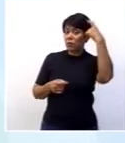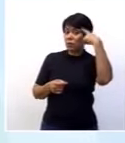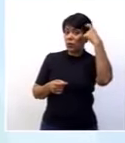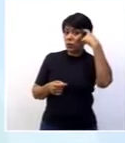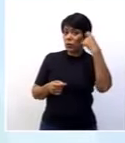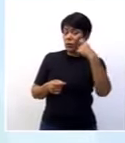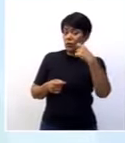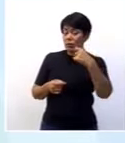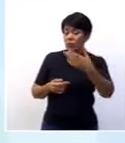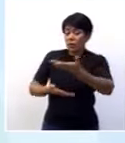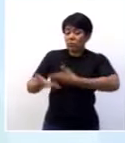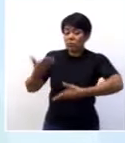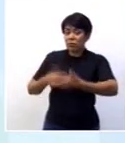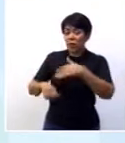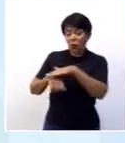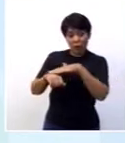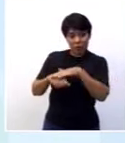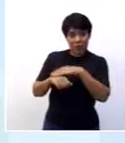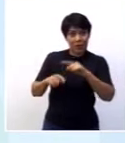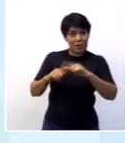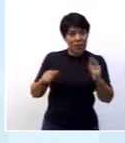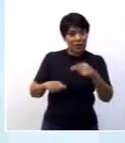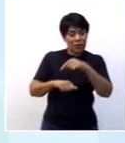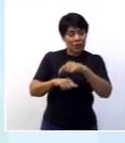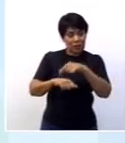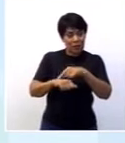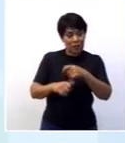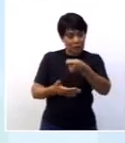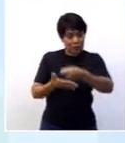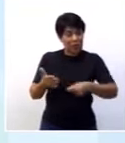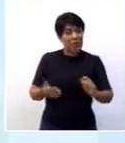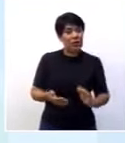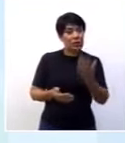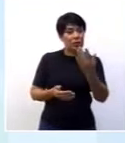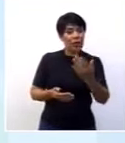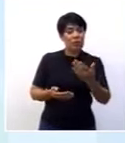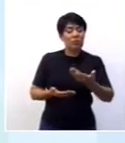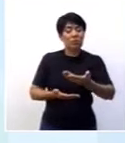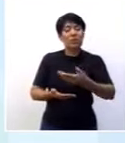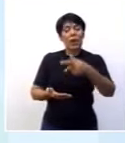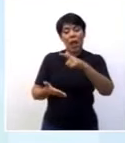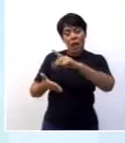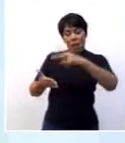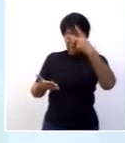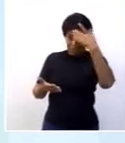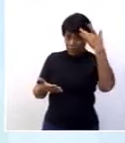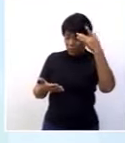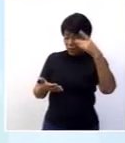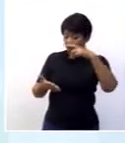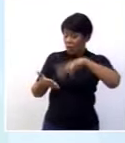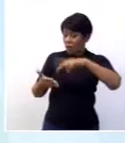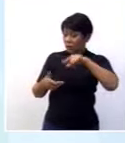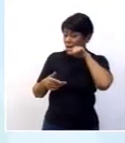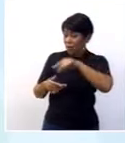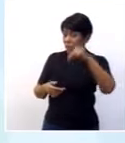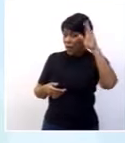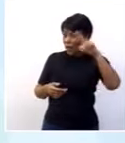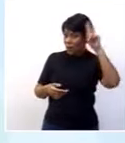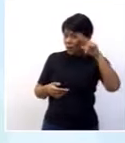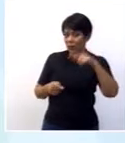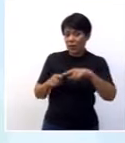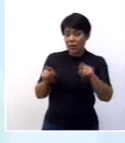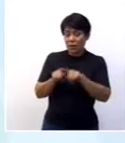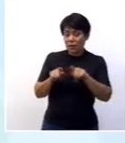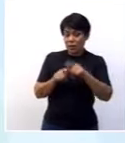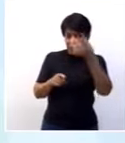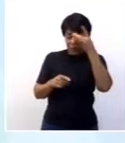seus textos. Mas na circulação dos textos, entre o leitor virtual imaginado e o leitor real, há